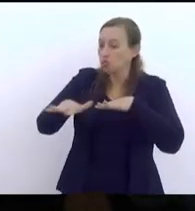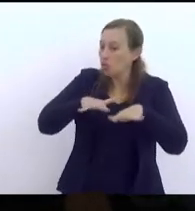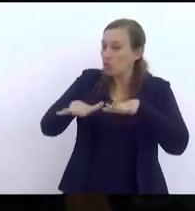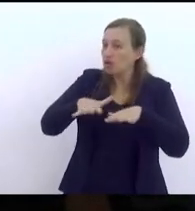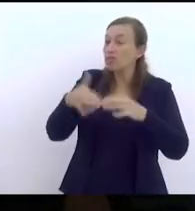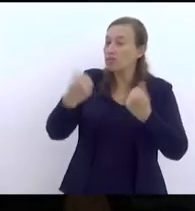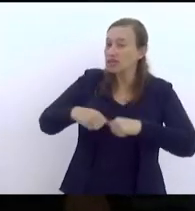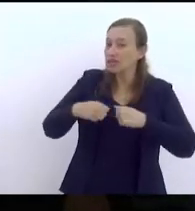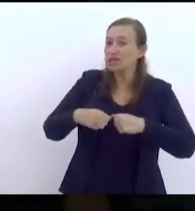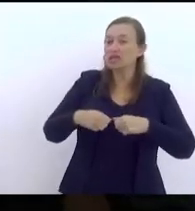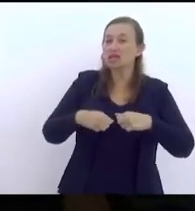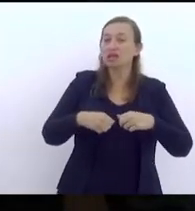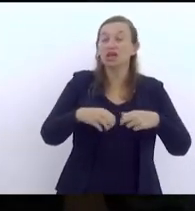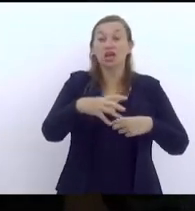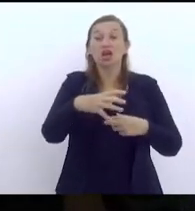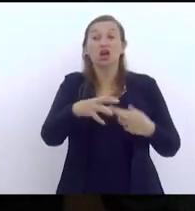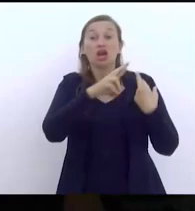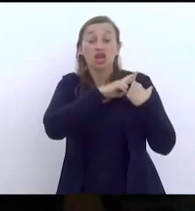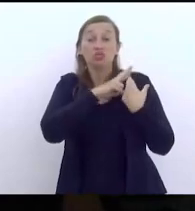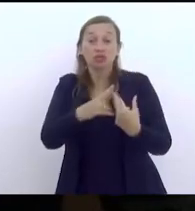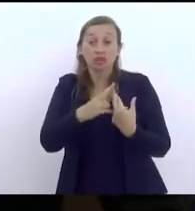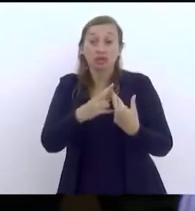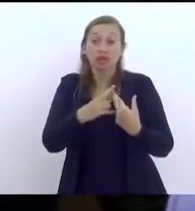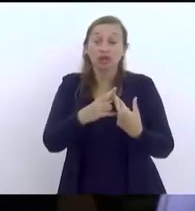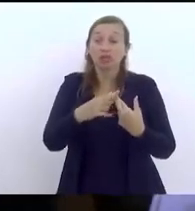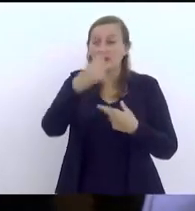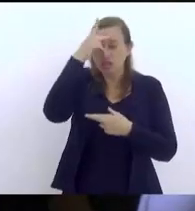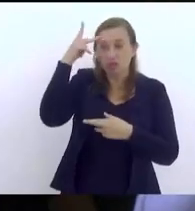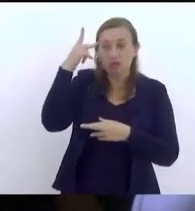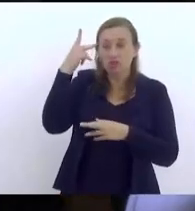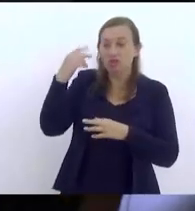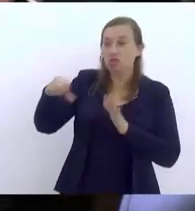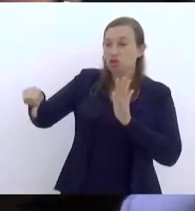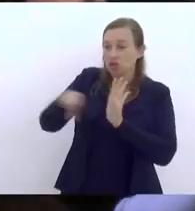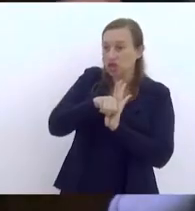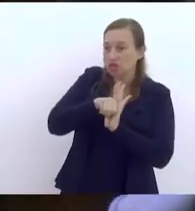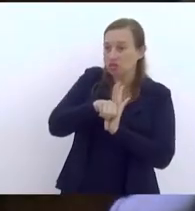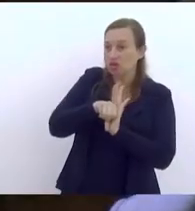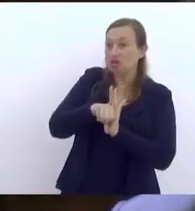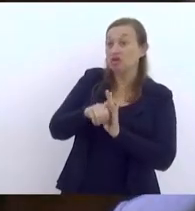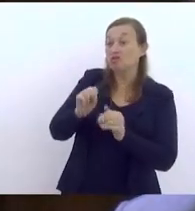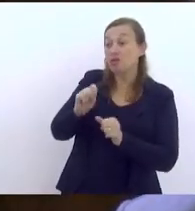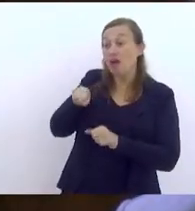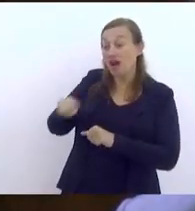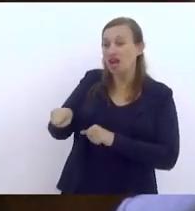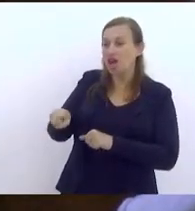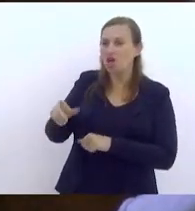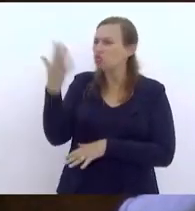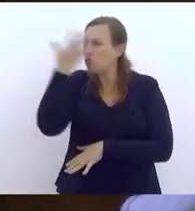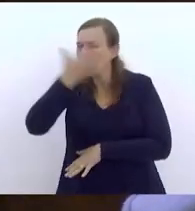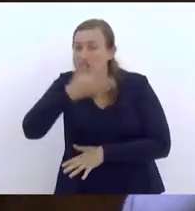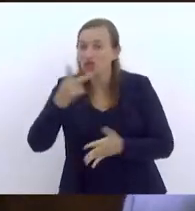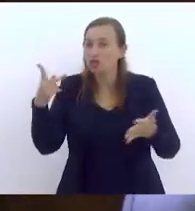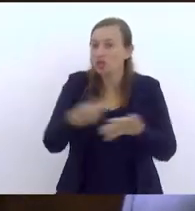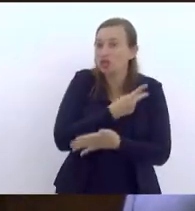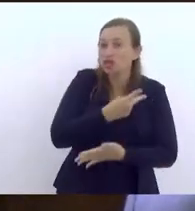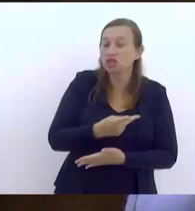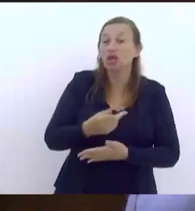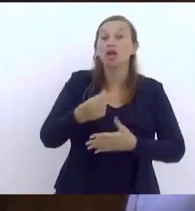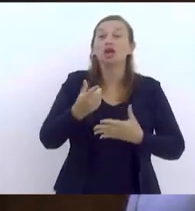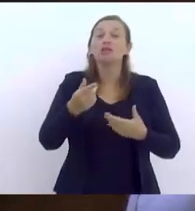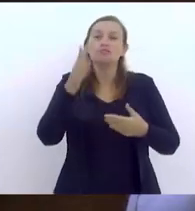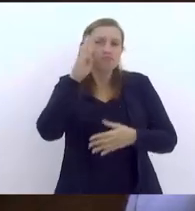pelos criminosos que estão ali. E é isso que eu não vejo acontecer. Principalmente pelos